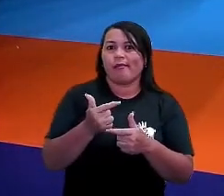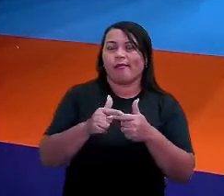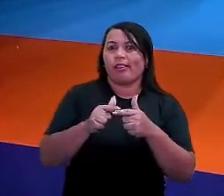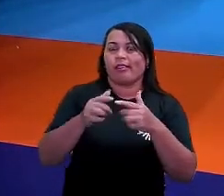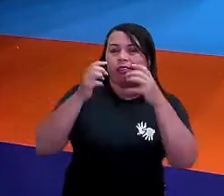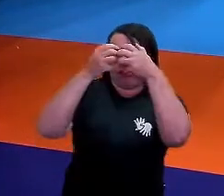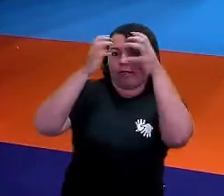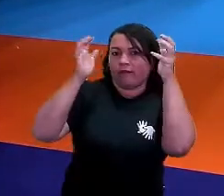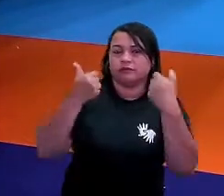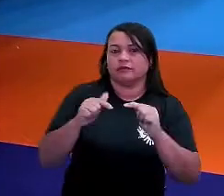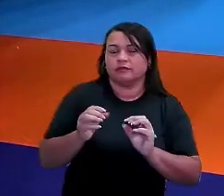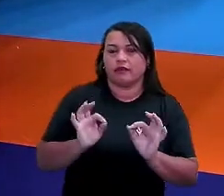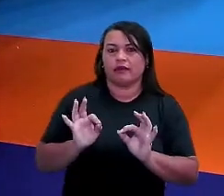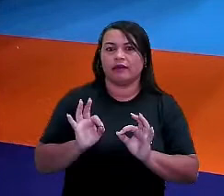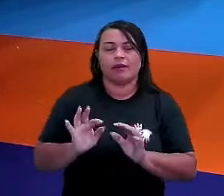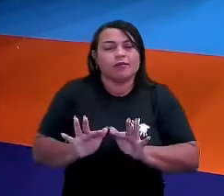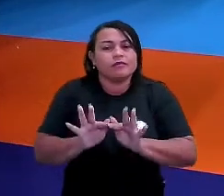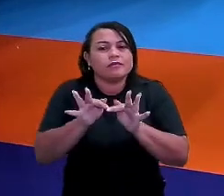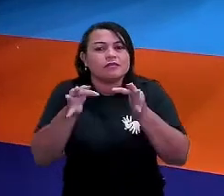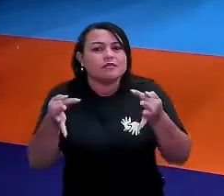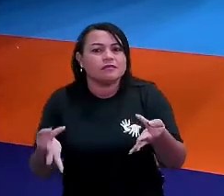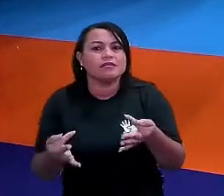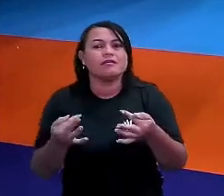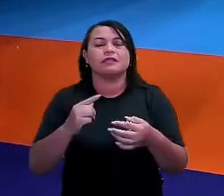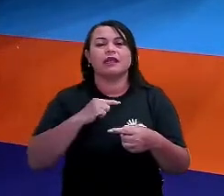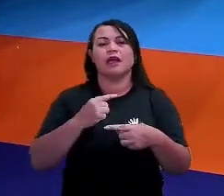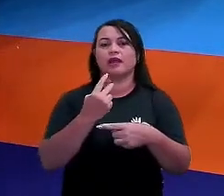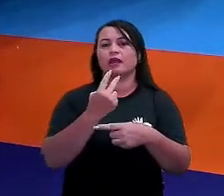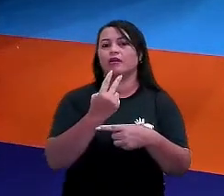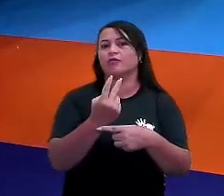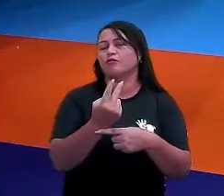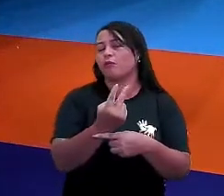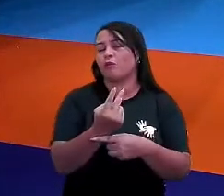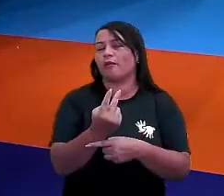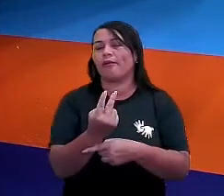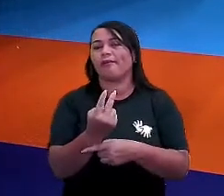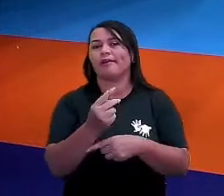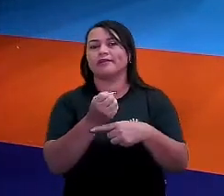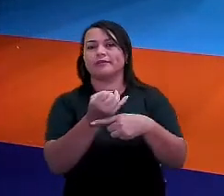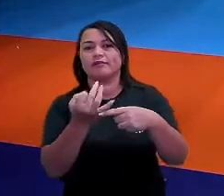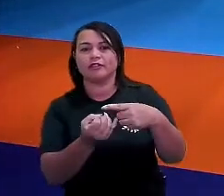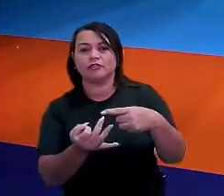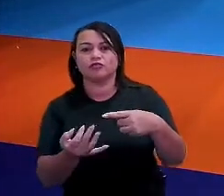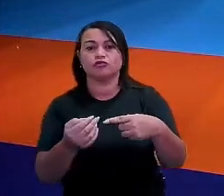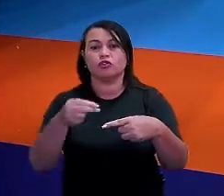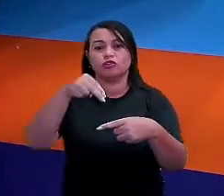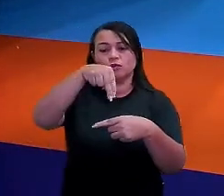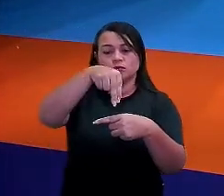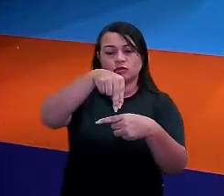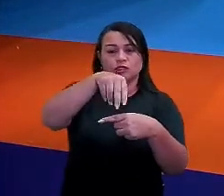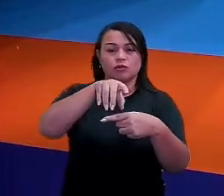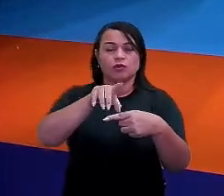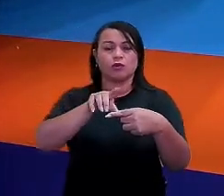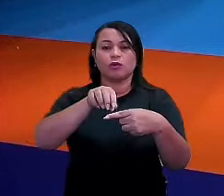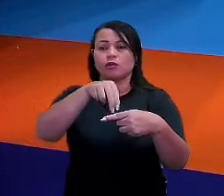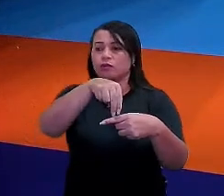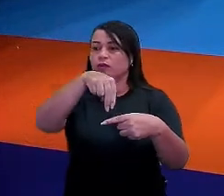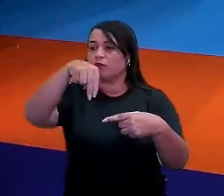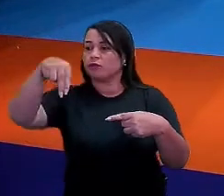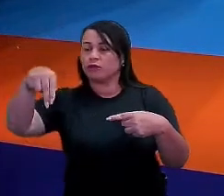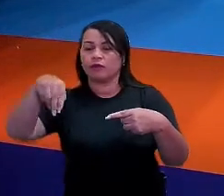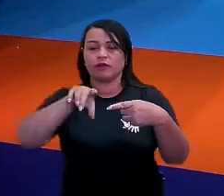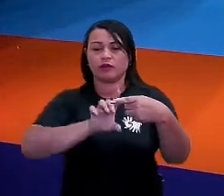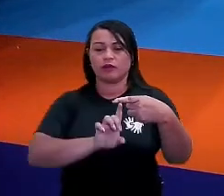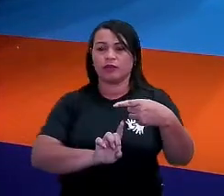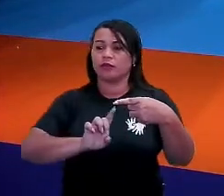duas frações em que elas vão ser multiplicadas. O que é que eu preciso fazer? Numerador é multiplicado com numerador,